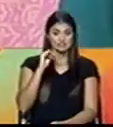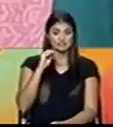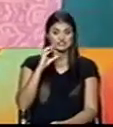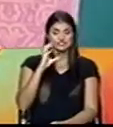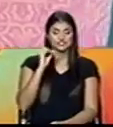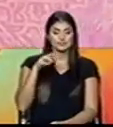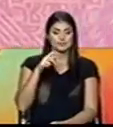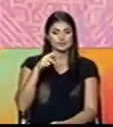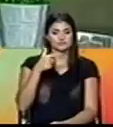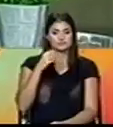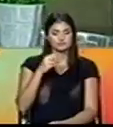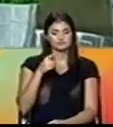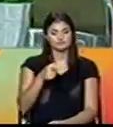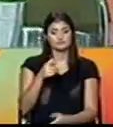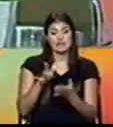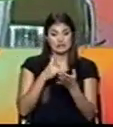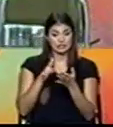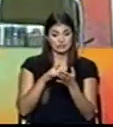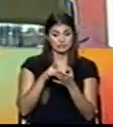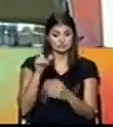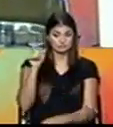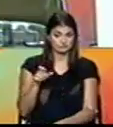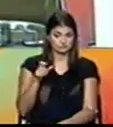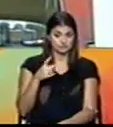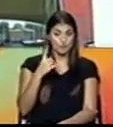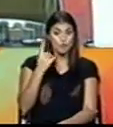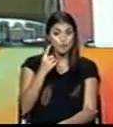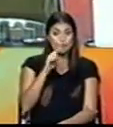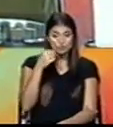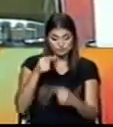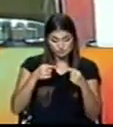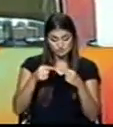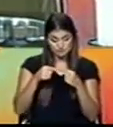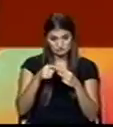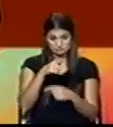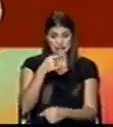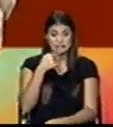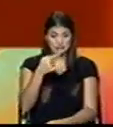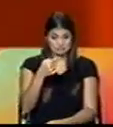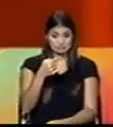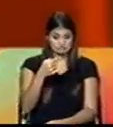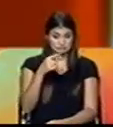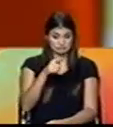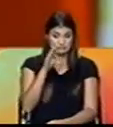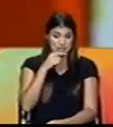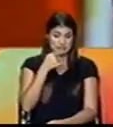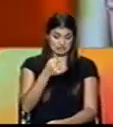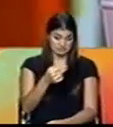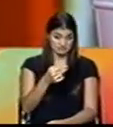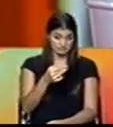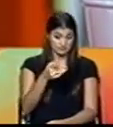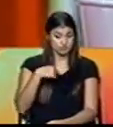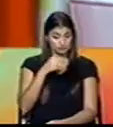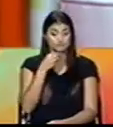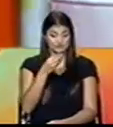obrigado. Está aqui o livro da Rita. Um bolo por semana. É o que a Rita diz. É a recomendação que a Rita, nós que a